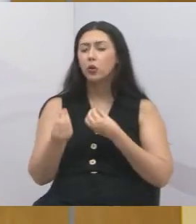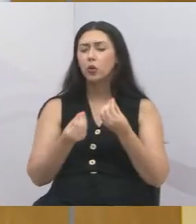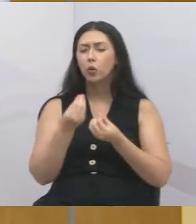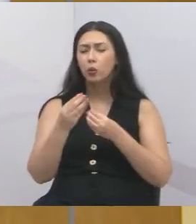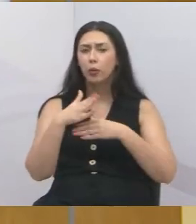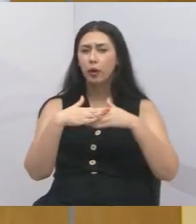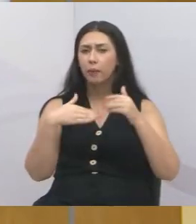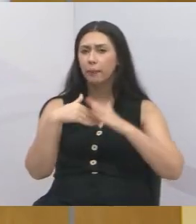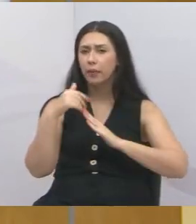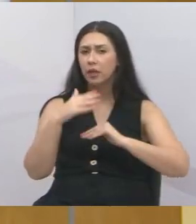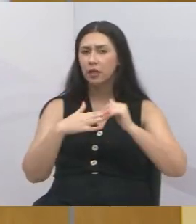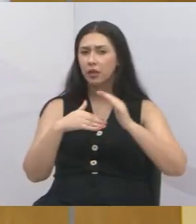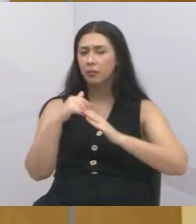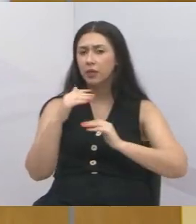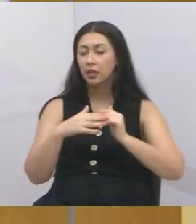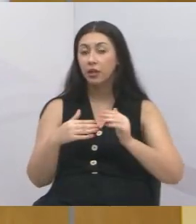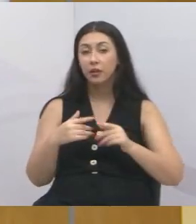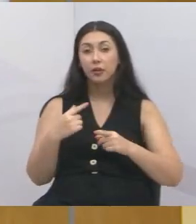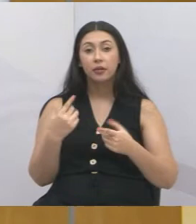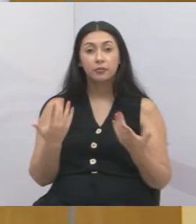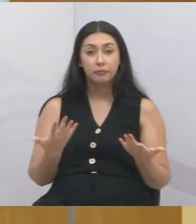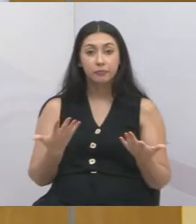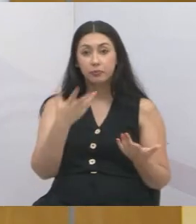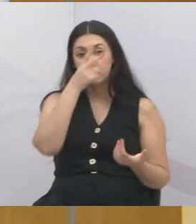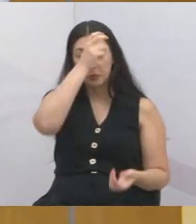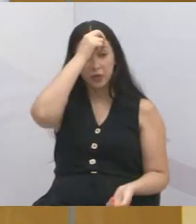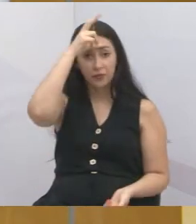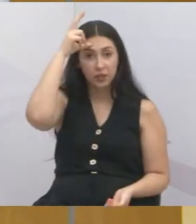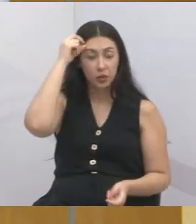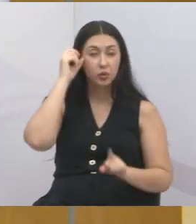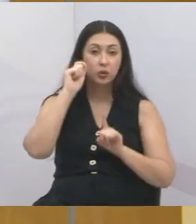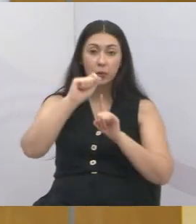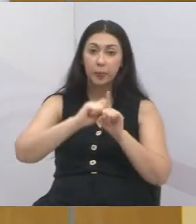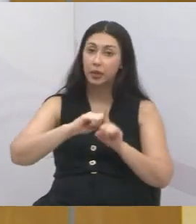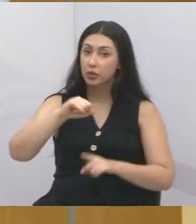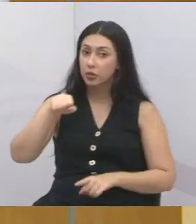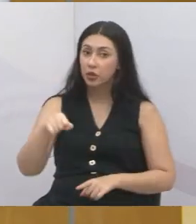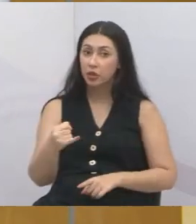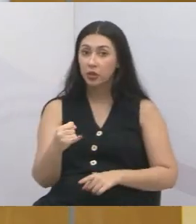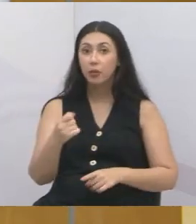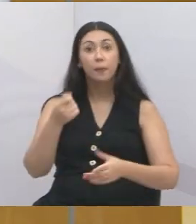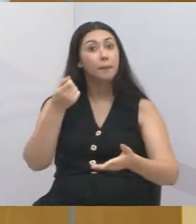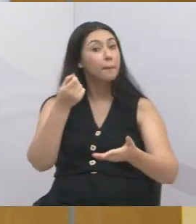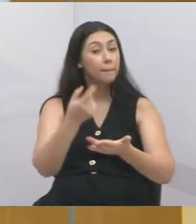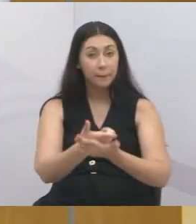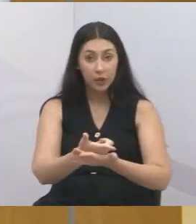dele. Tanto é que a Prefeitura, no mês de janeiro deste ano, pagou,